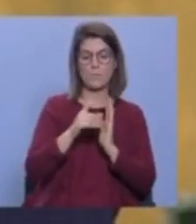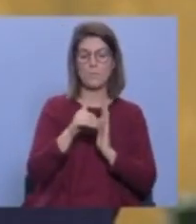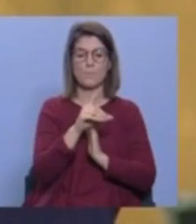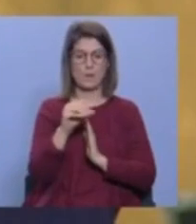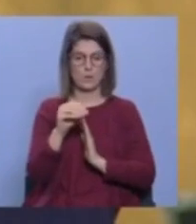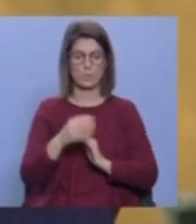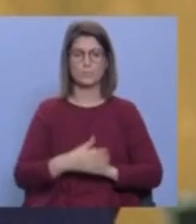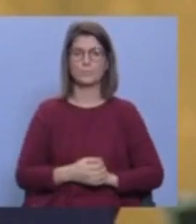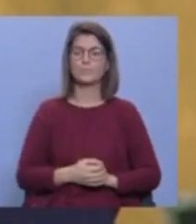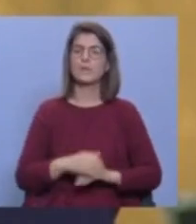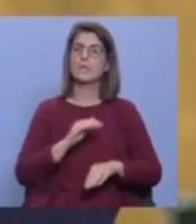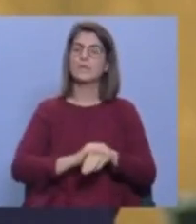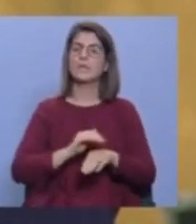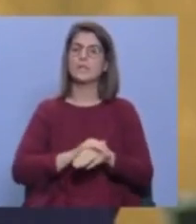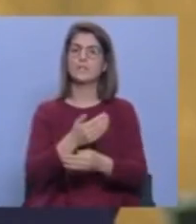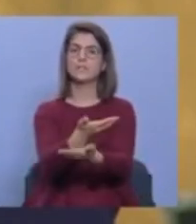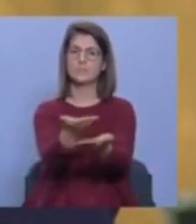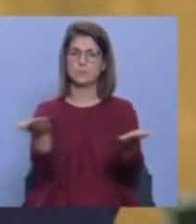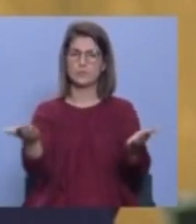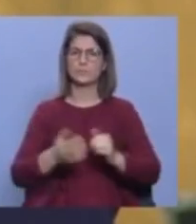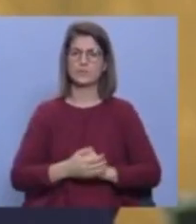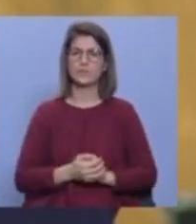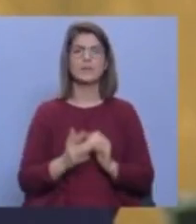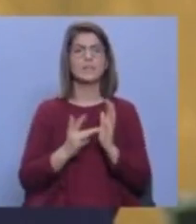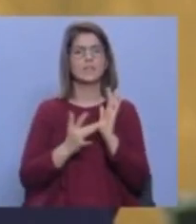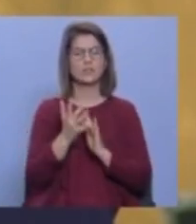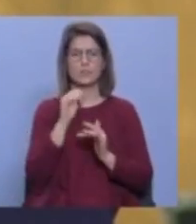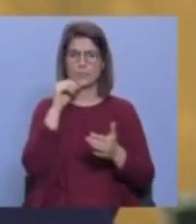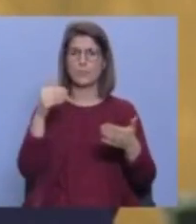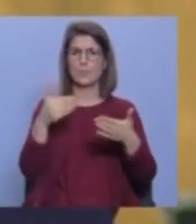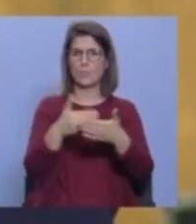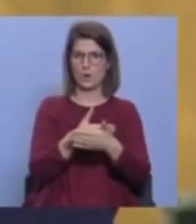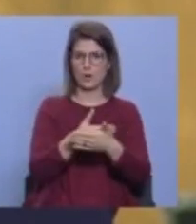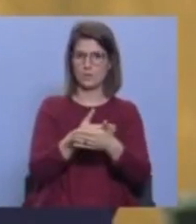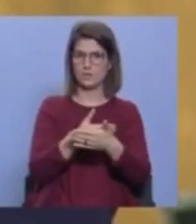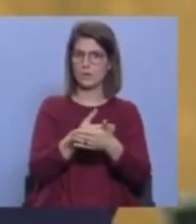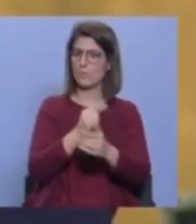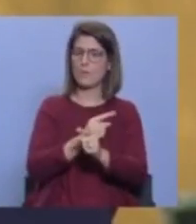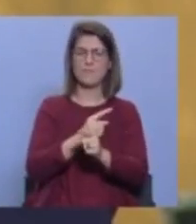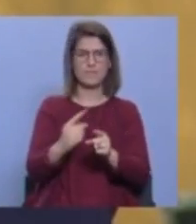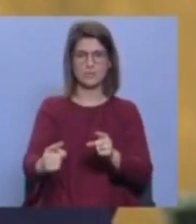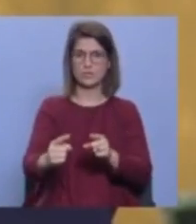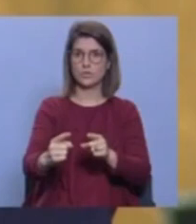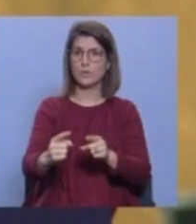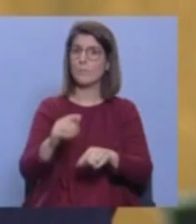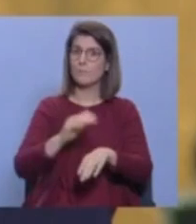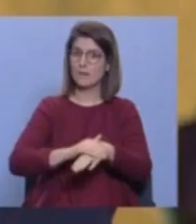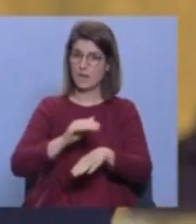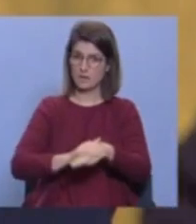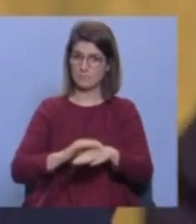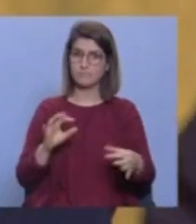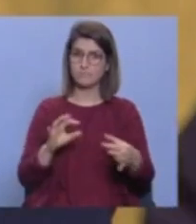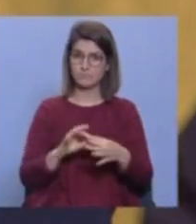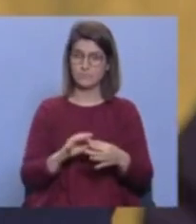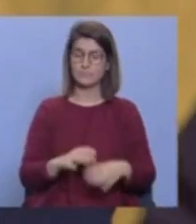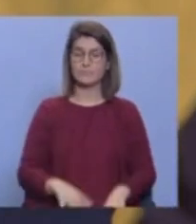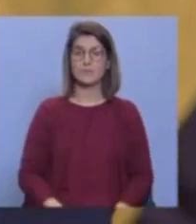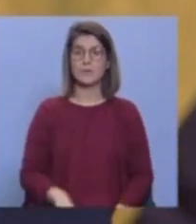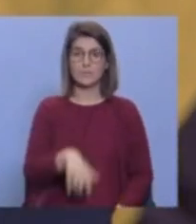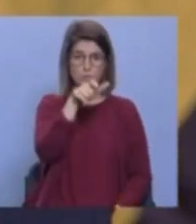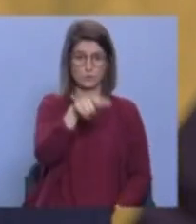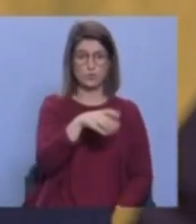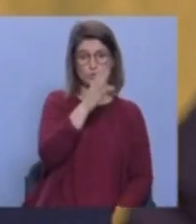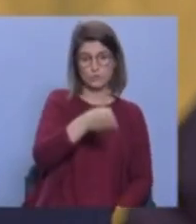Caríssimos, Cristo morreu uma só vez pelos pecados, o justo